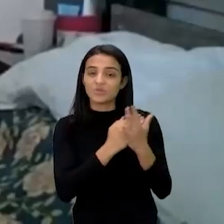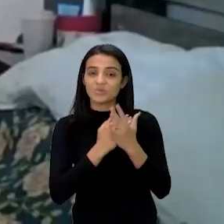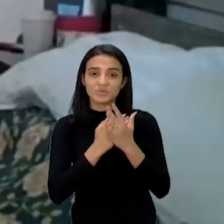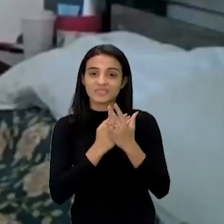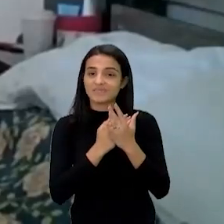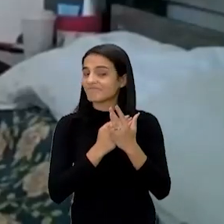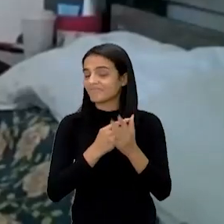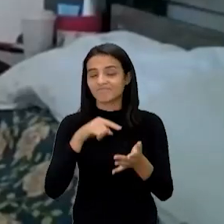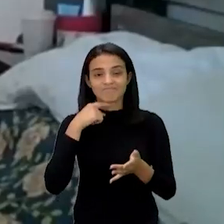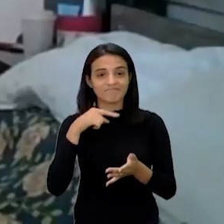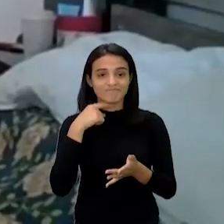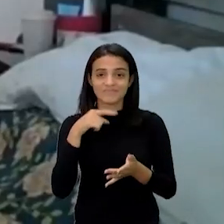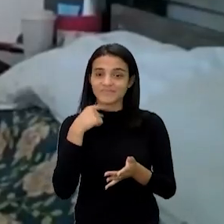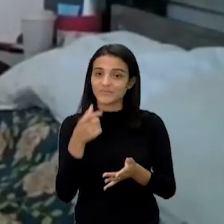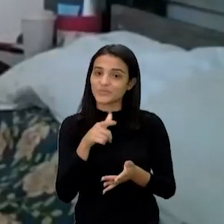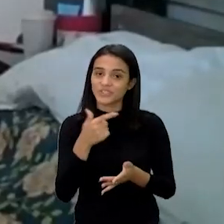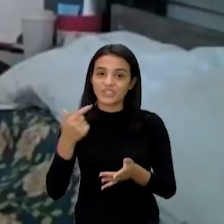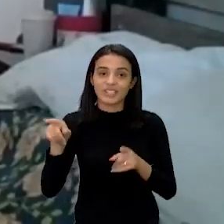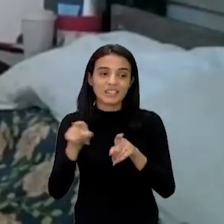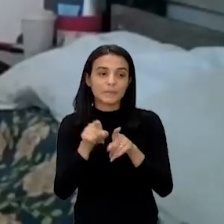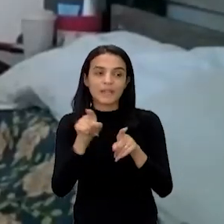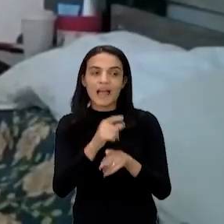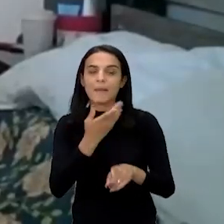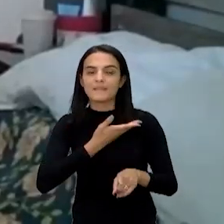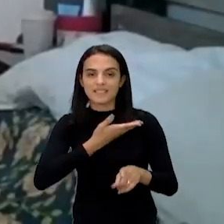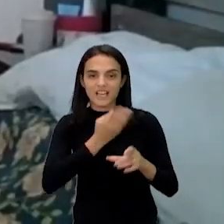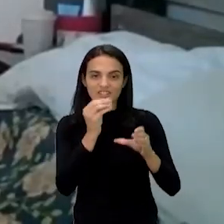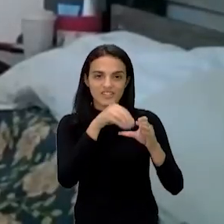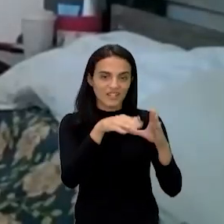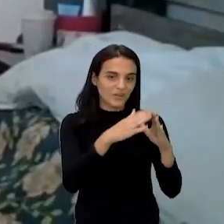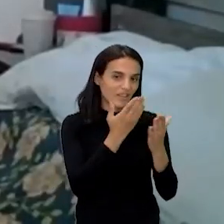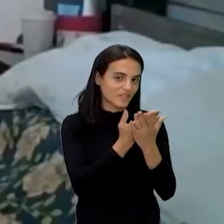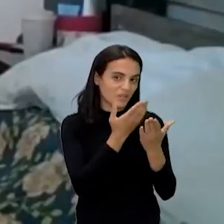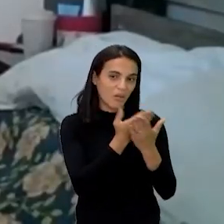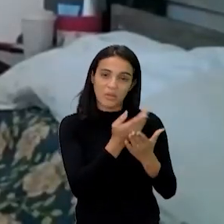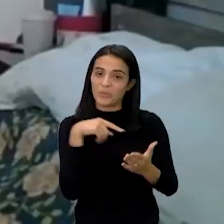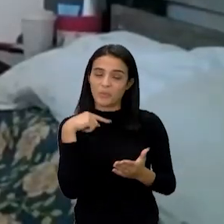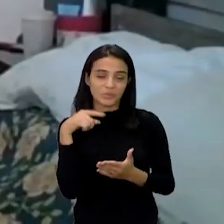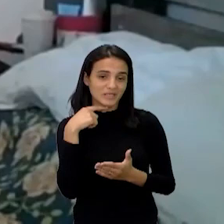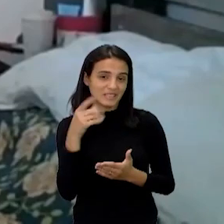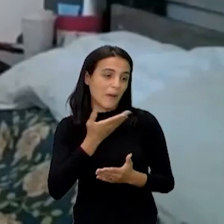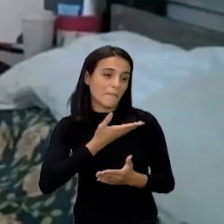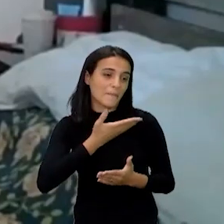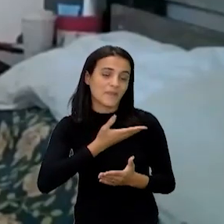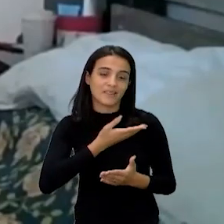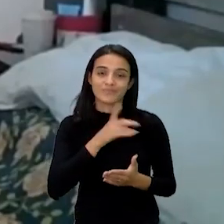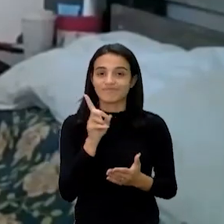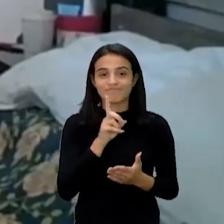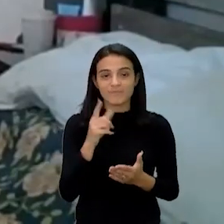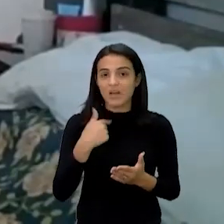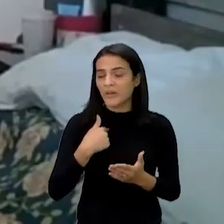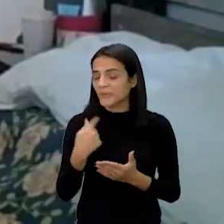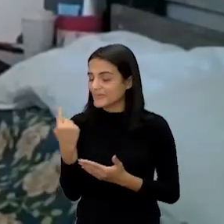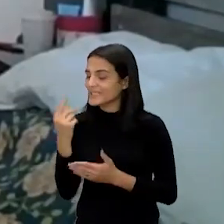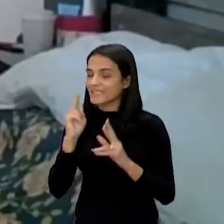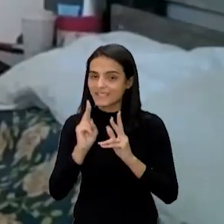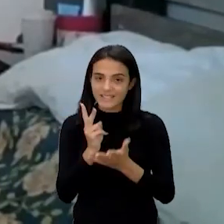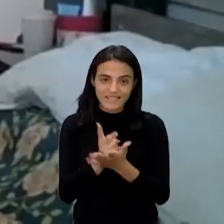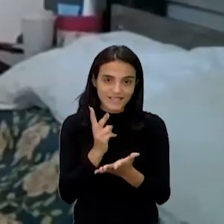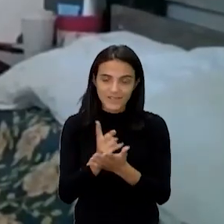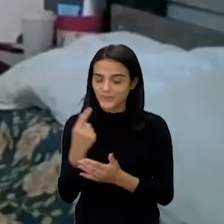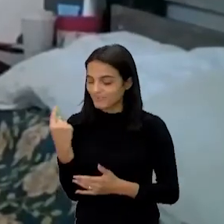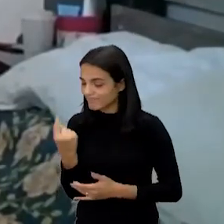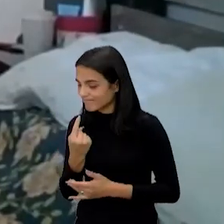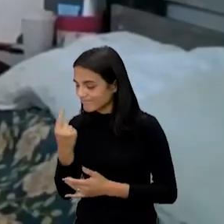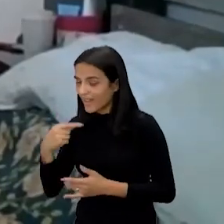conseguia fazer amizade, então não lembro ali dos primeiros anos de escola de ter um amigo. Eu me sentia sempre muito sozinho, não brincava com as